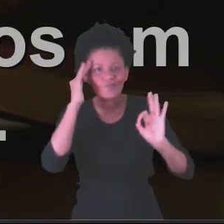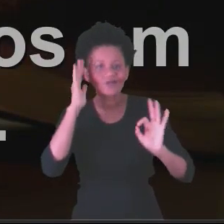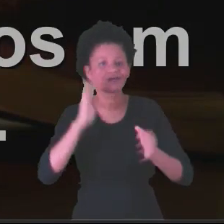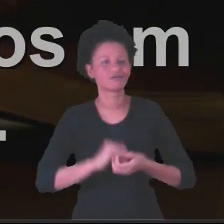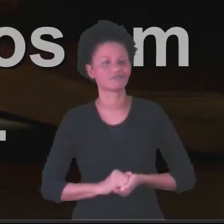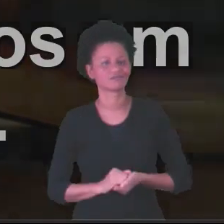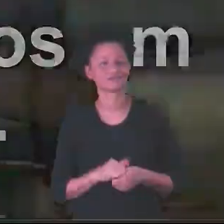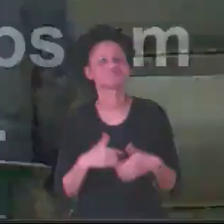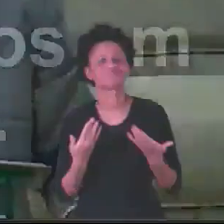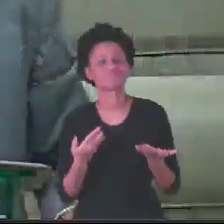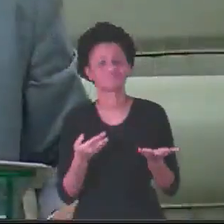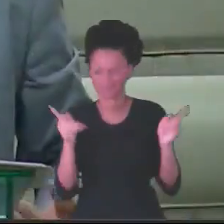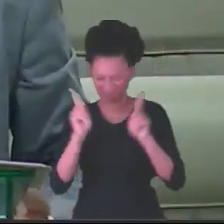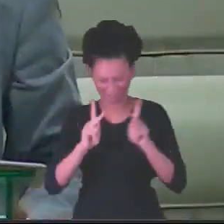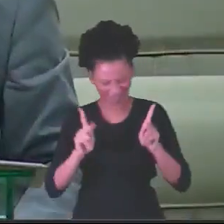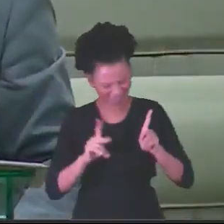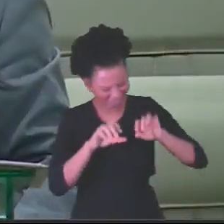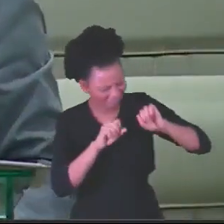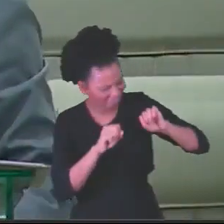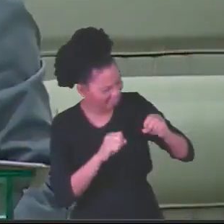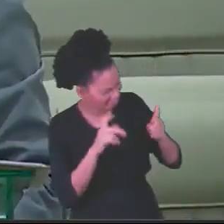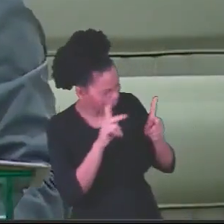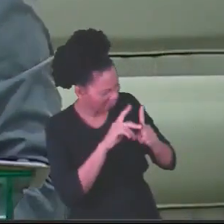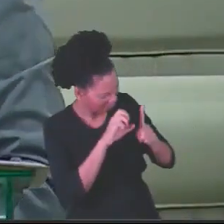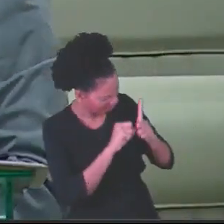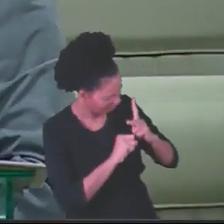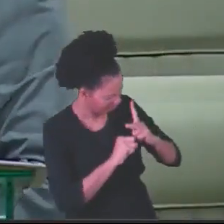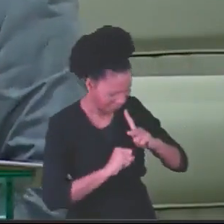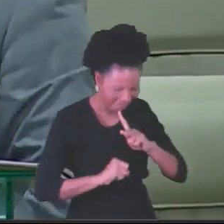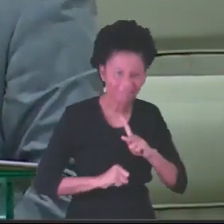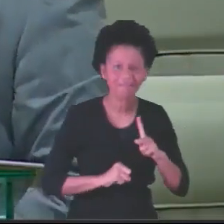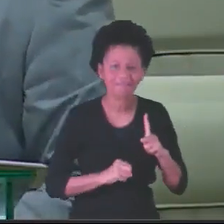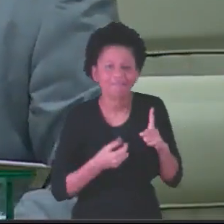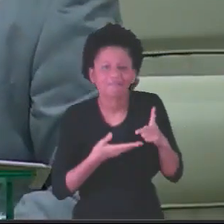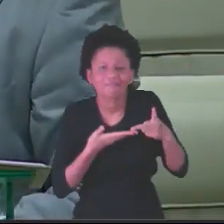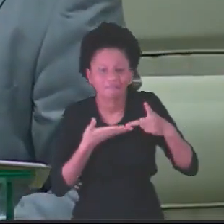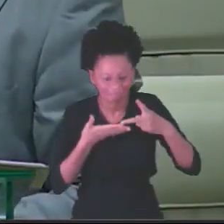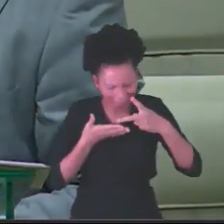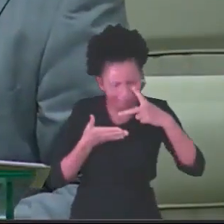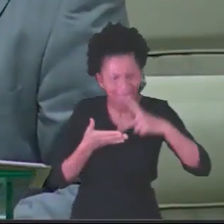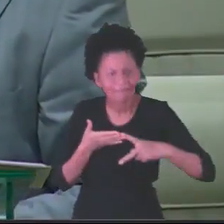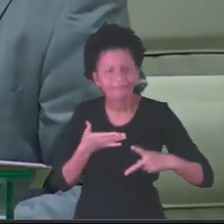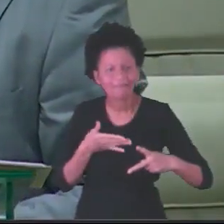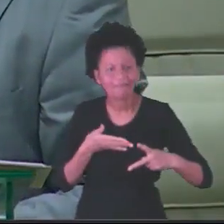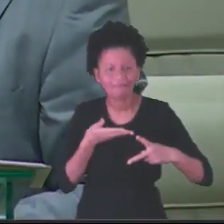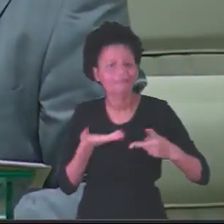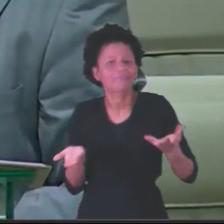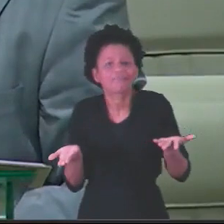em que país é esta e esta paz não é somente